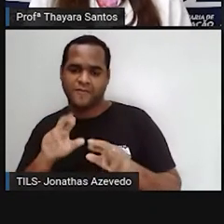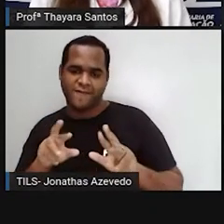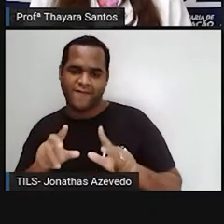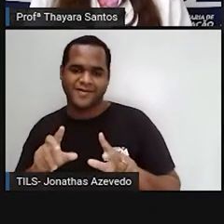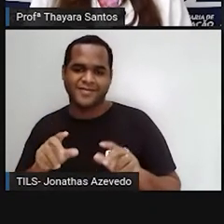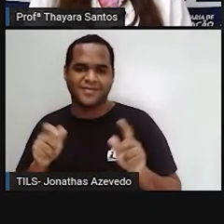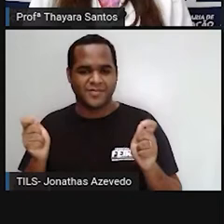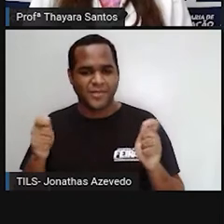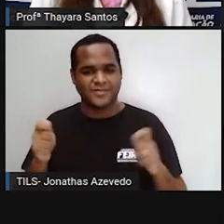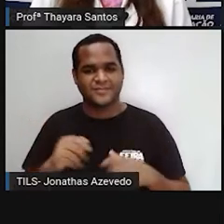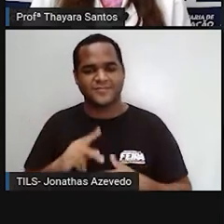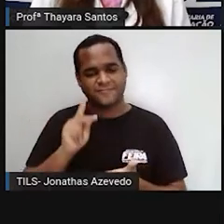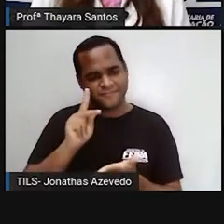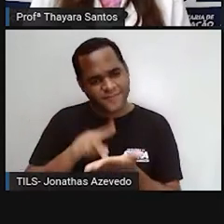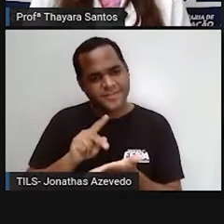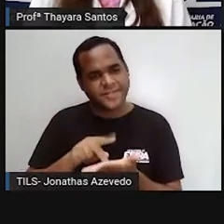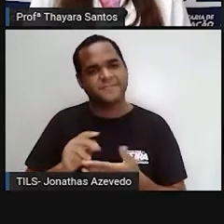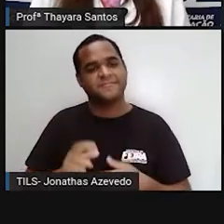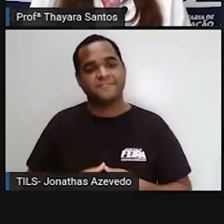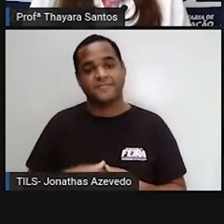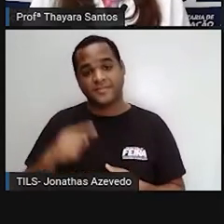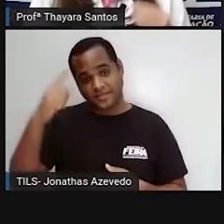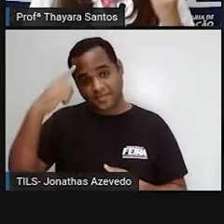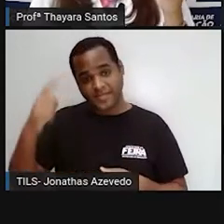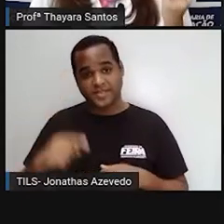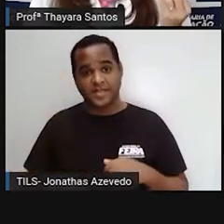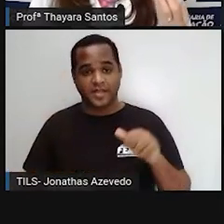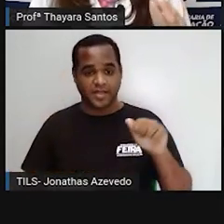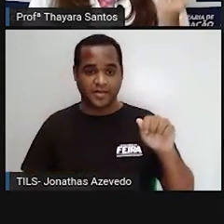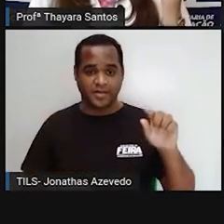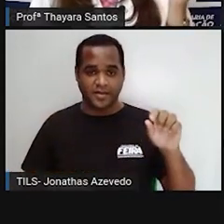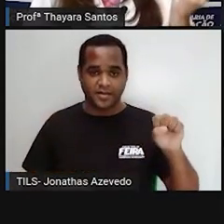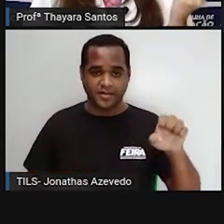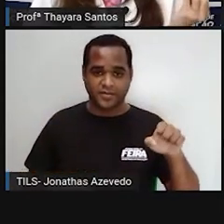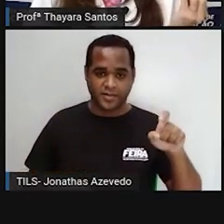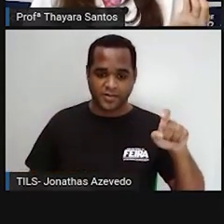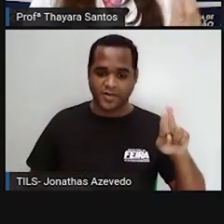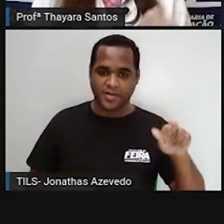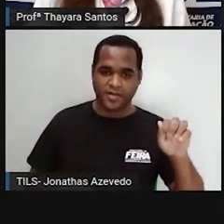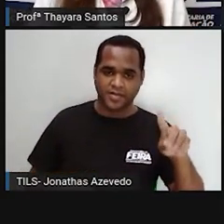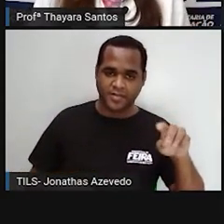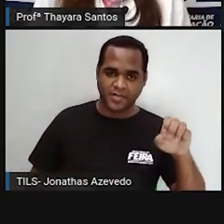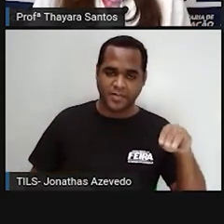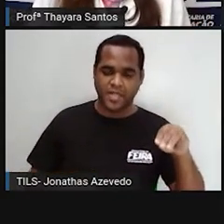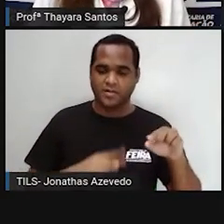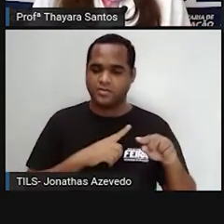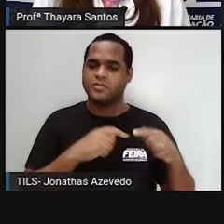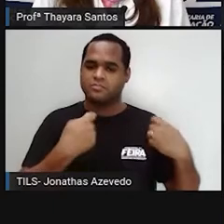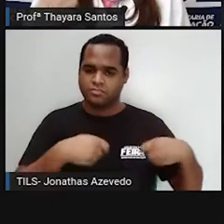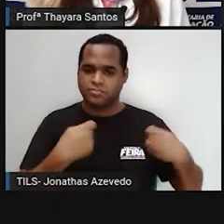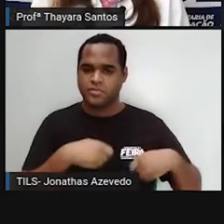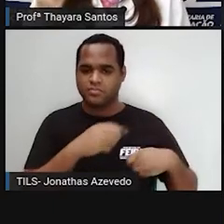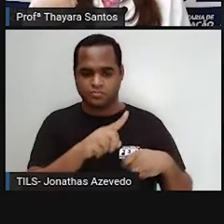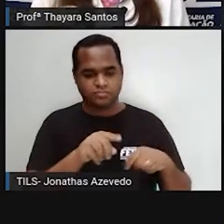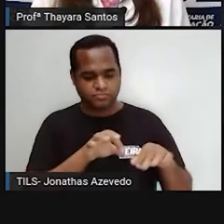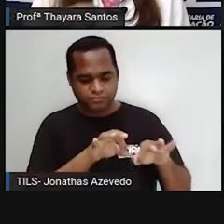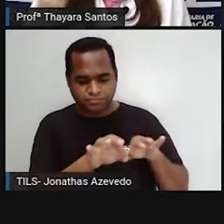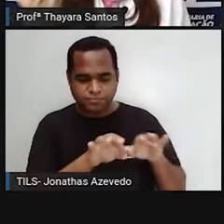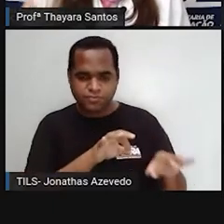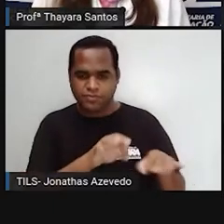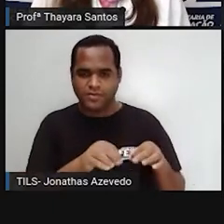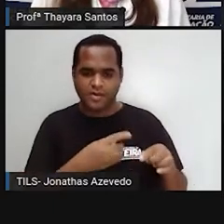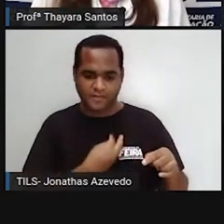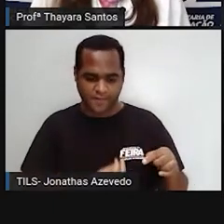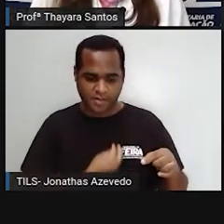Essa afirmação é verdadeira também. Tem seres vivos que só se reproduzem sexuadamente, tem seres vivos que só se